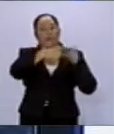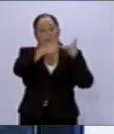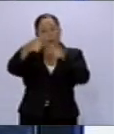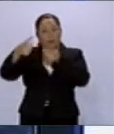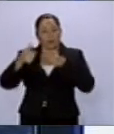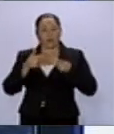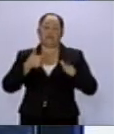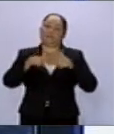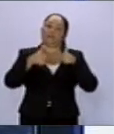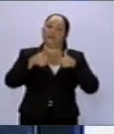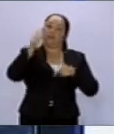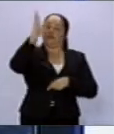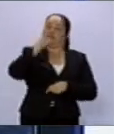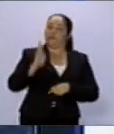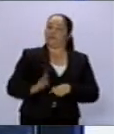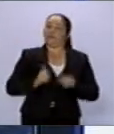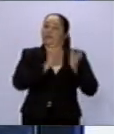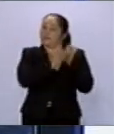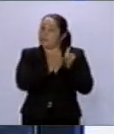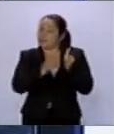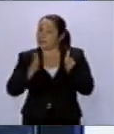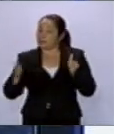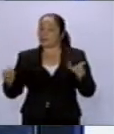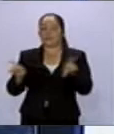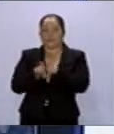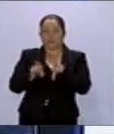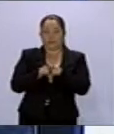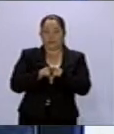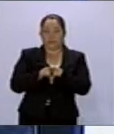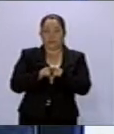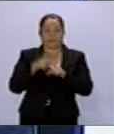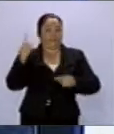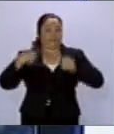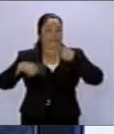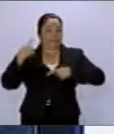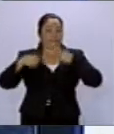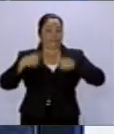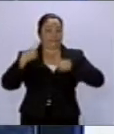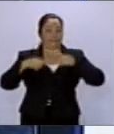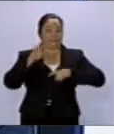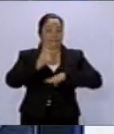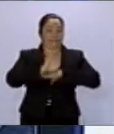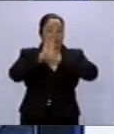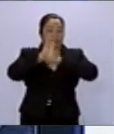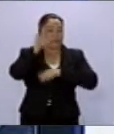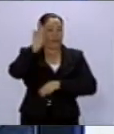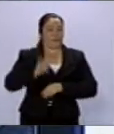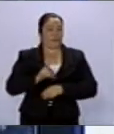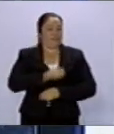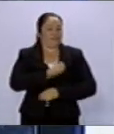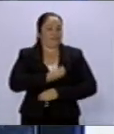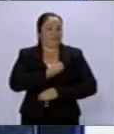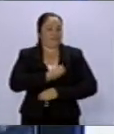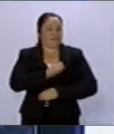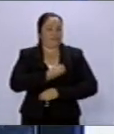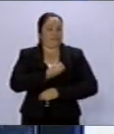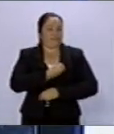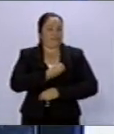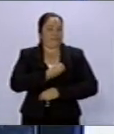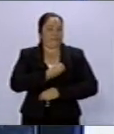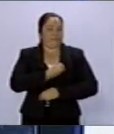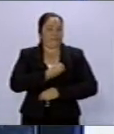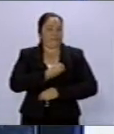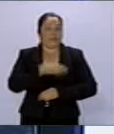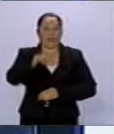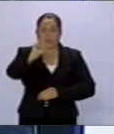e os processos que tem do seu provimento a disposição Constitucional a inviabilidade do direito à Vida a determinação legal